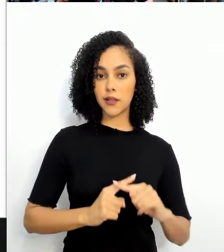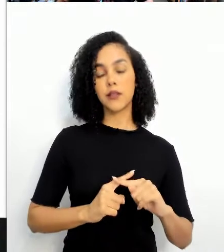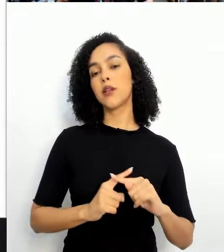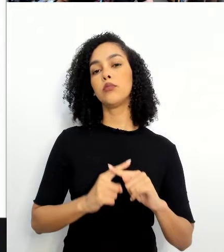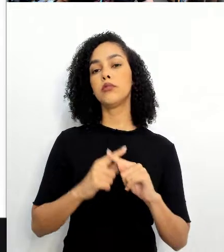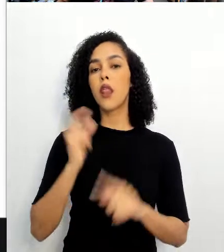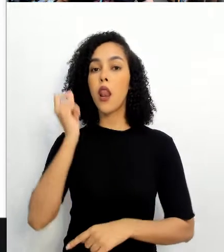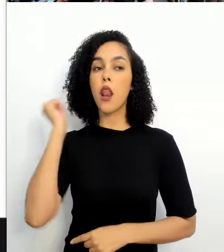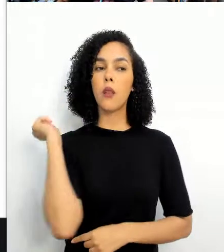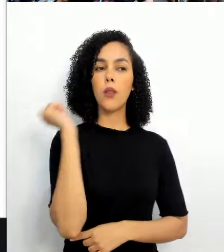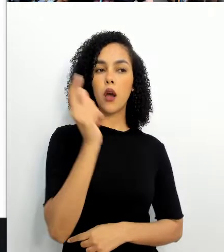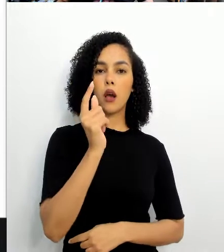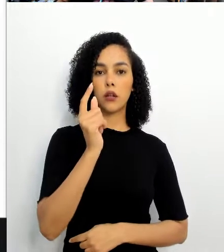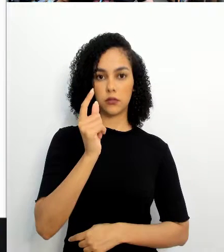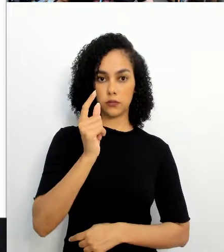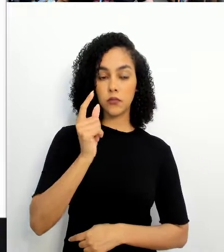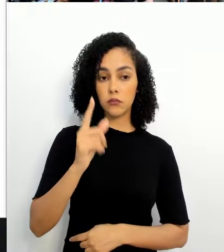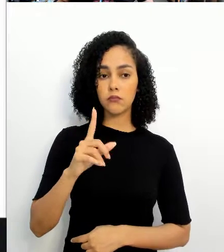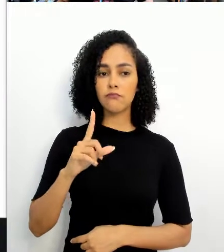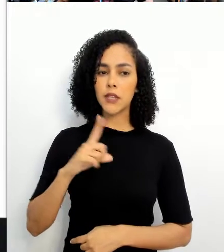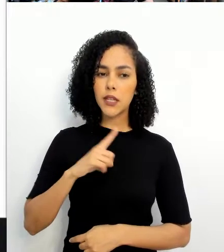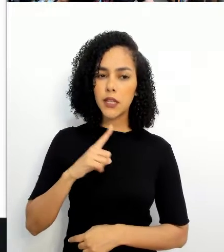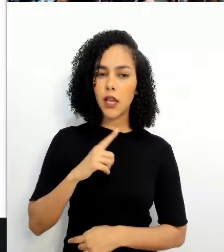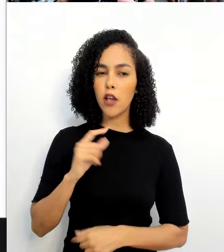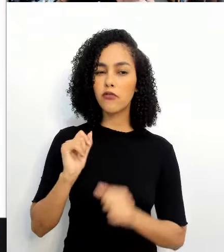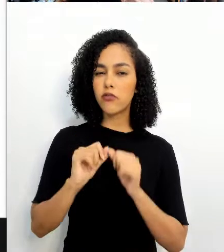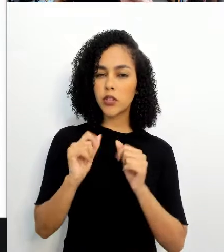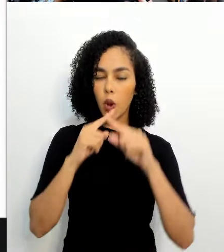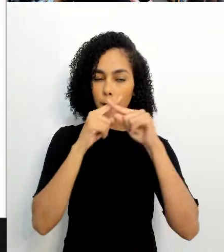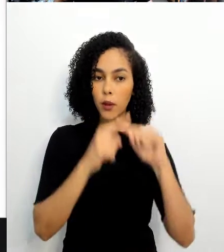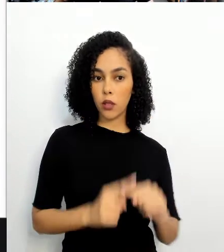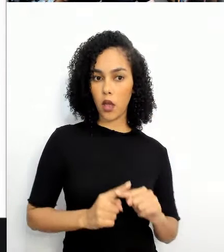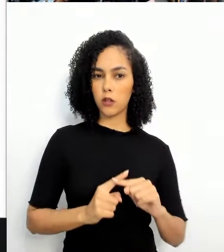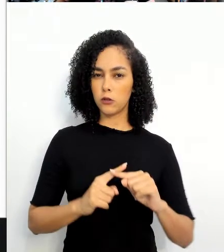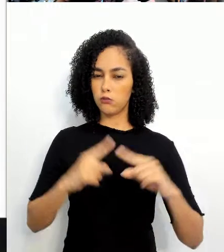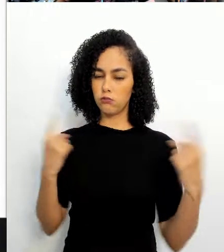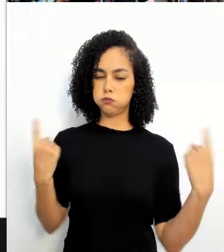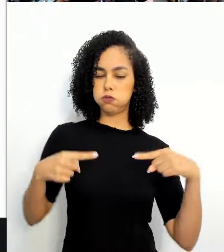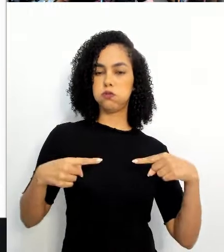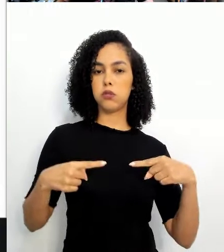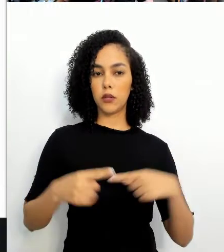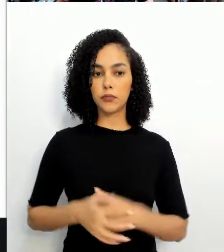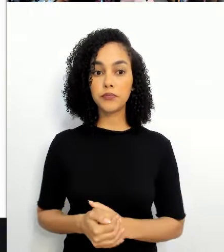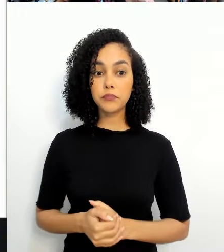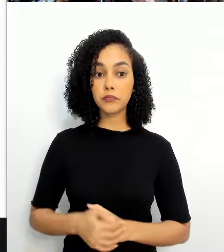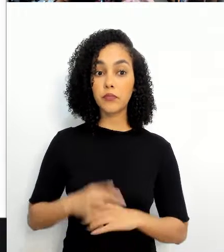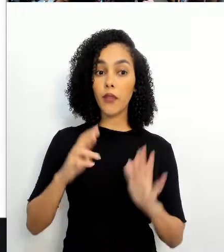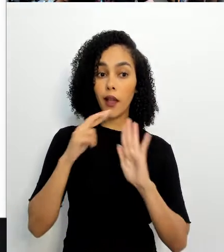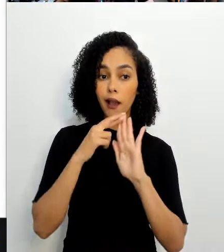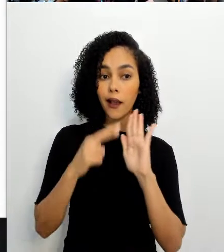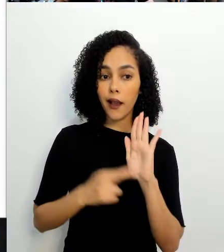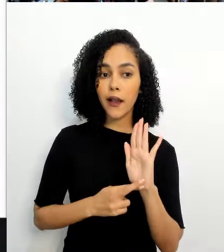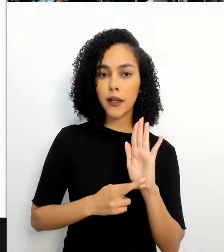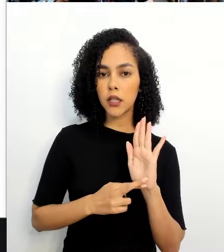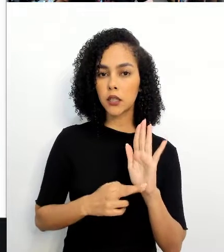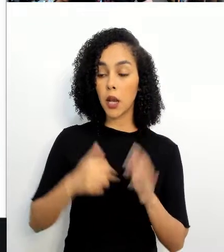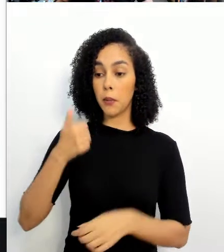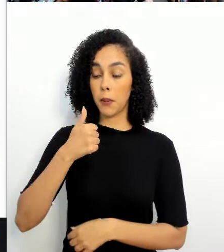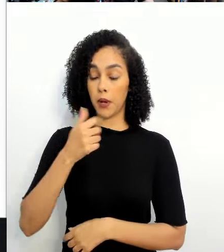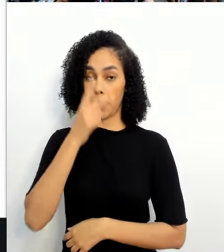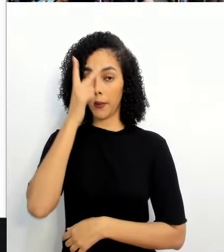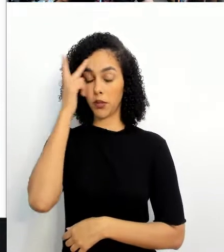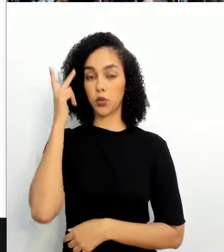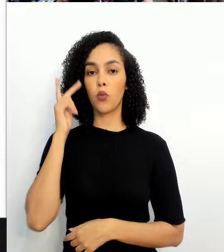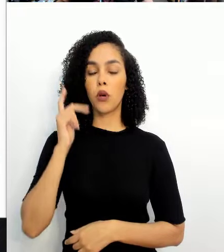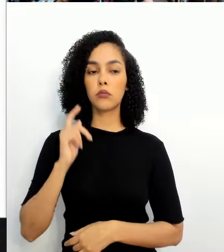competitivo. Pelas regras atuais da competição, numa rodada, o jogador lança 3 dardos e